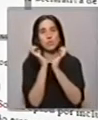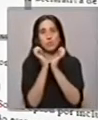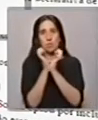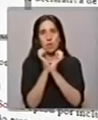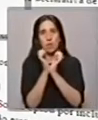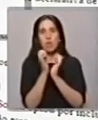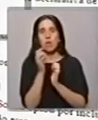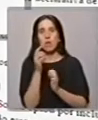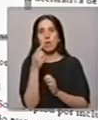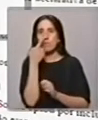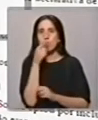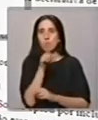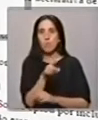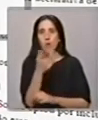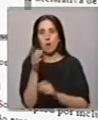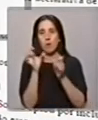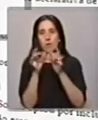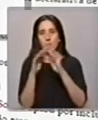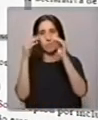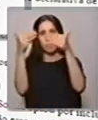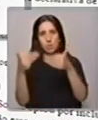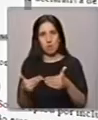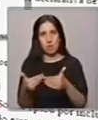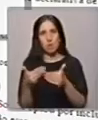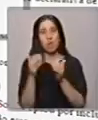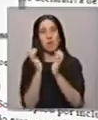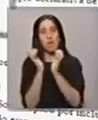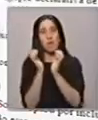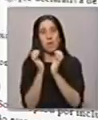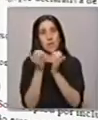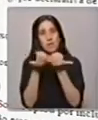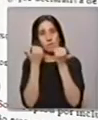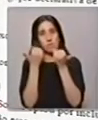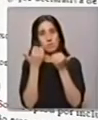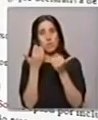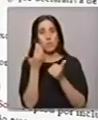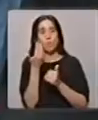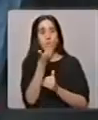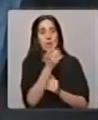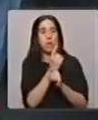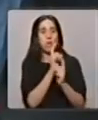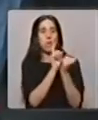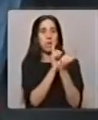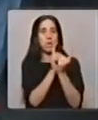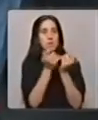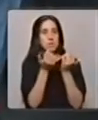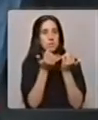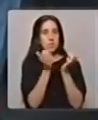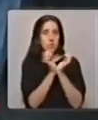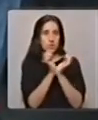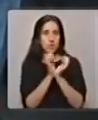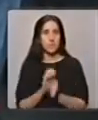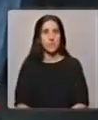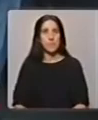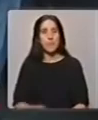por incluir também no seu portal a informação que é prestada na rede de atendimento da Segurança Social. O aviso chegou a 7 de